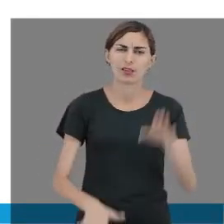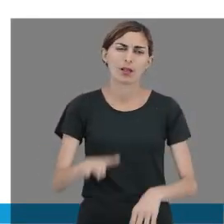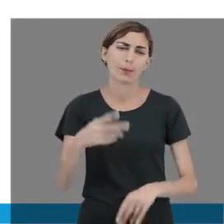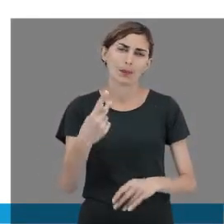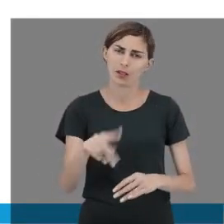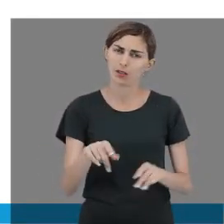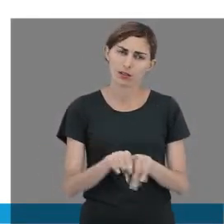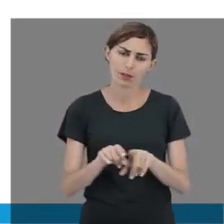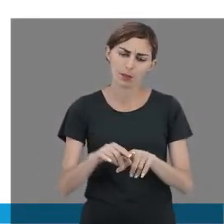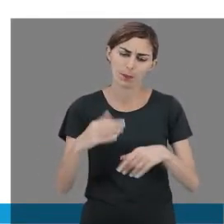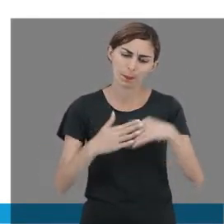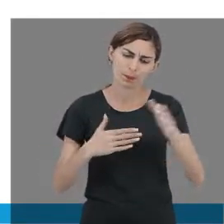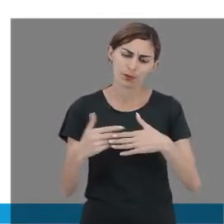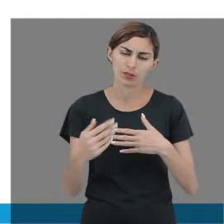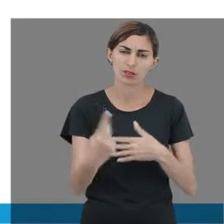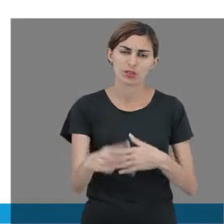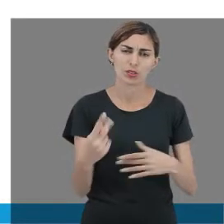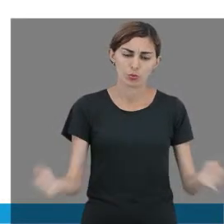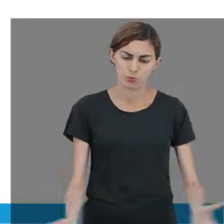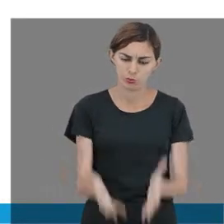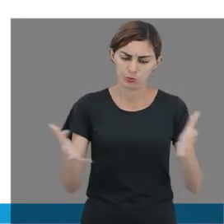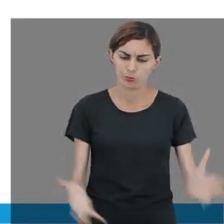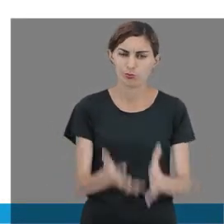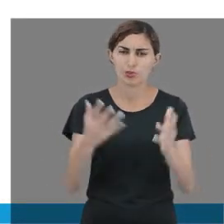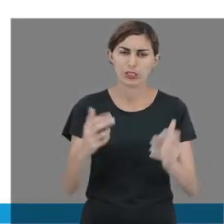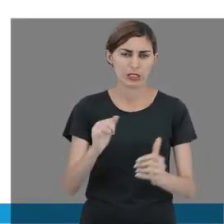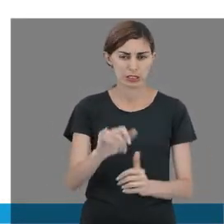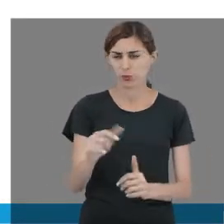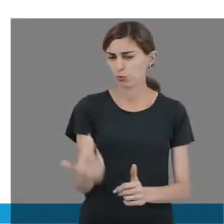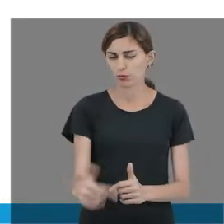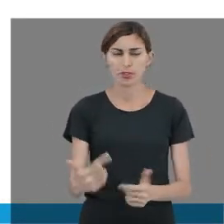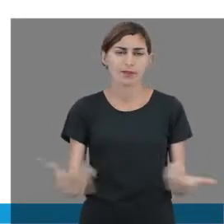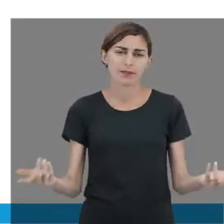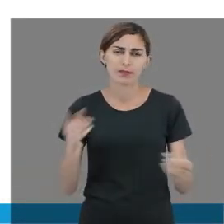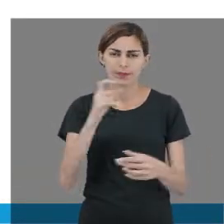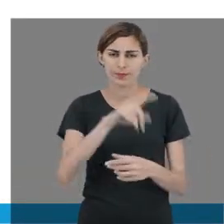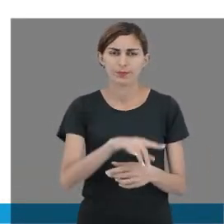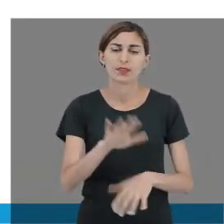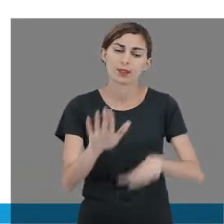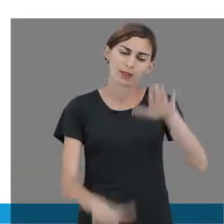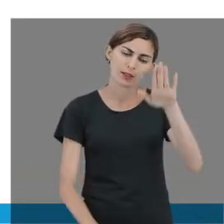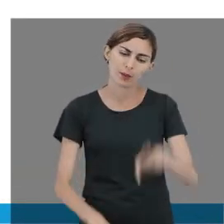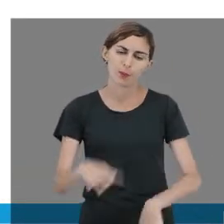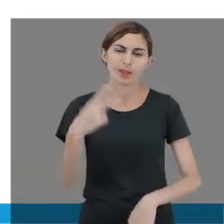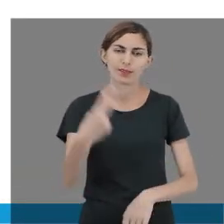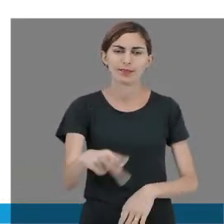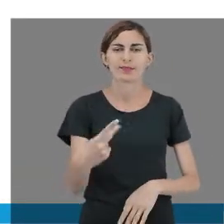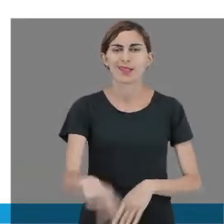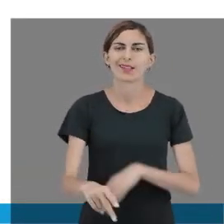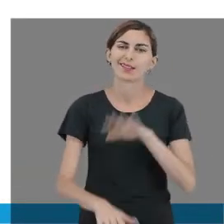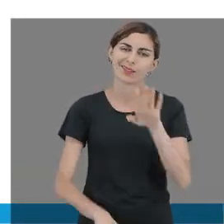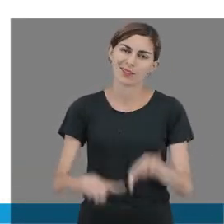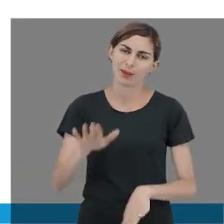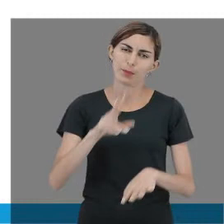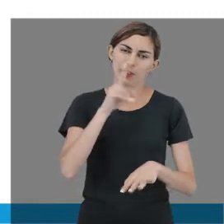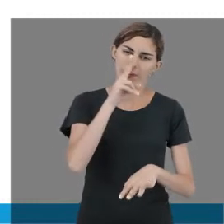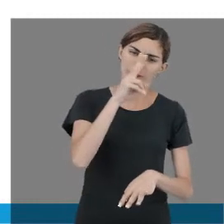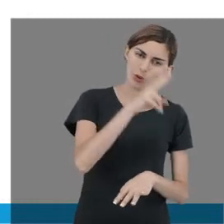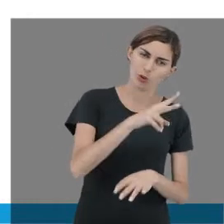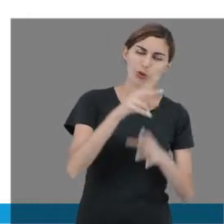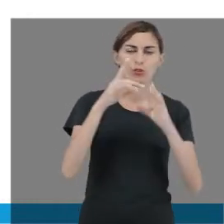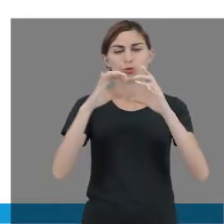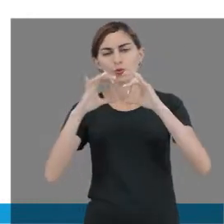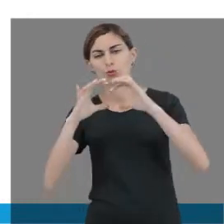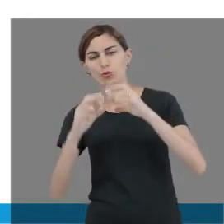do potencial. Eu não tenho como estimular um potencial que não existe. Então, muito vai depender do quadro da criança e do grau de severidade de acometimento do cérebro,